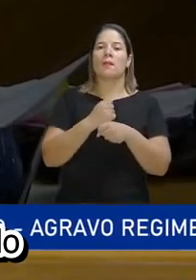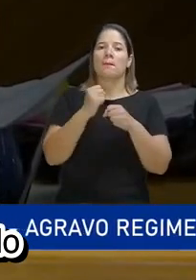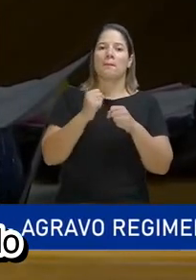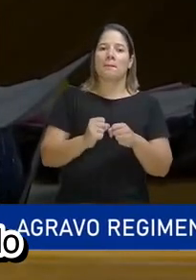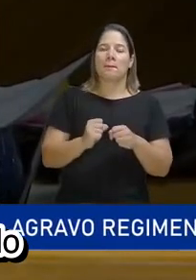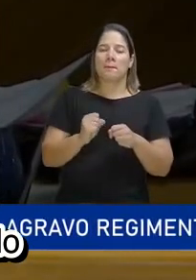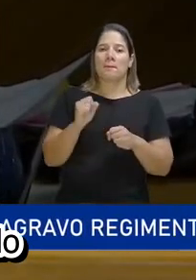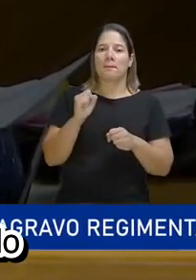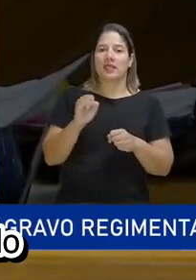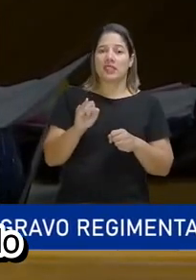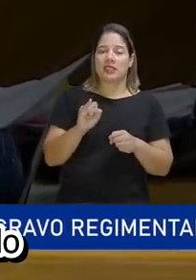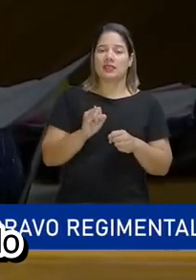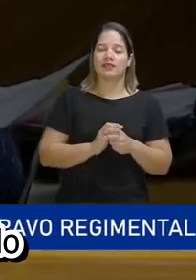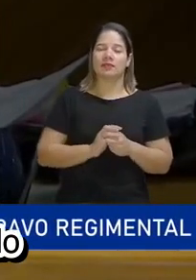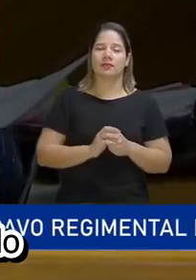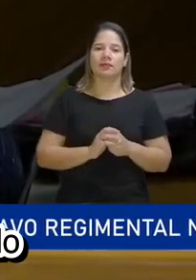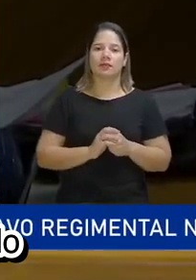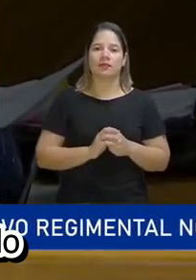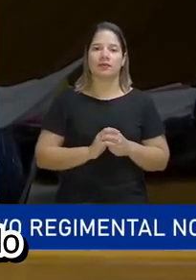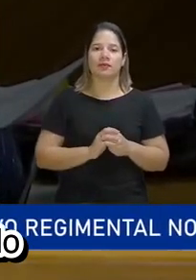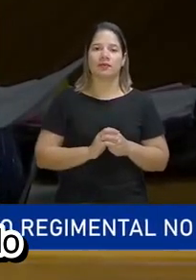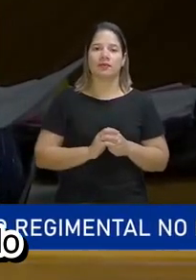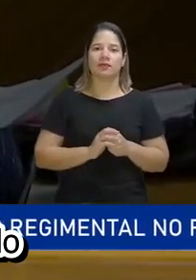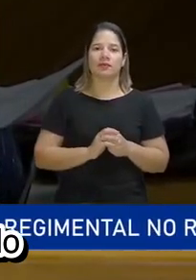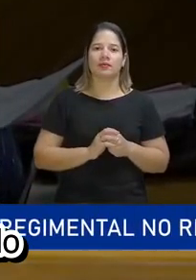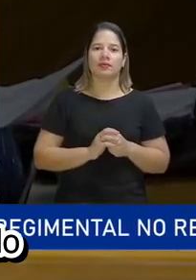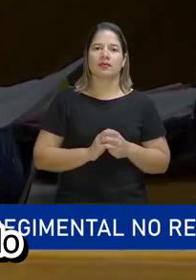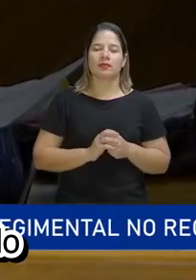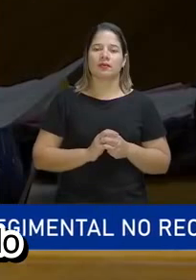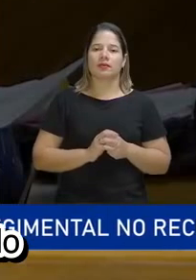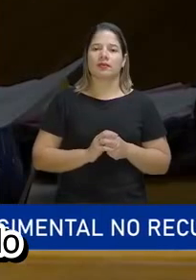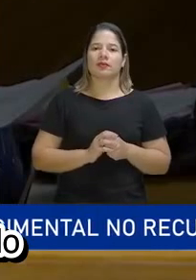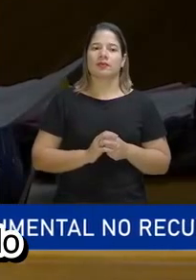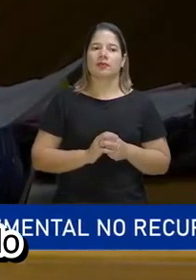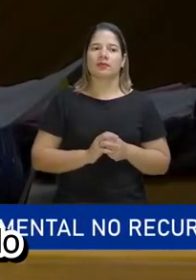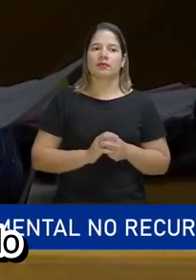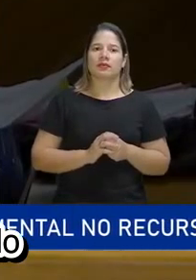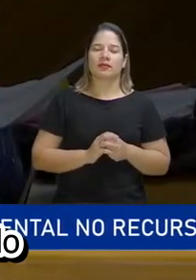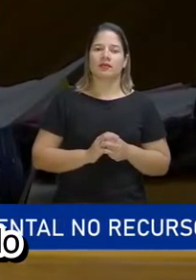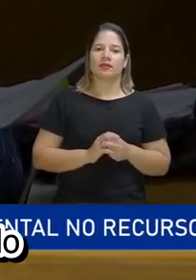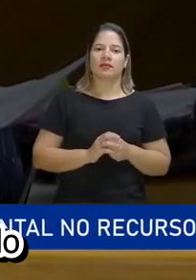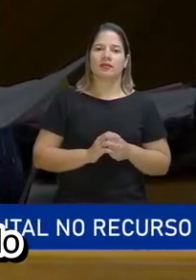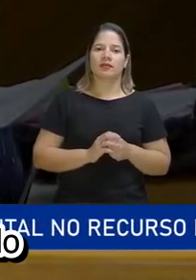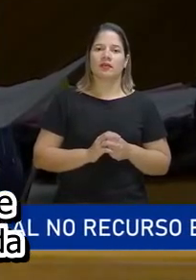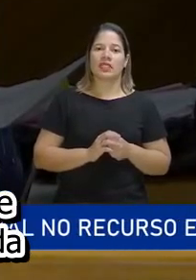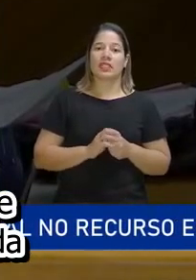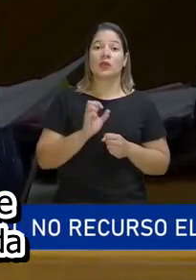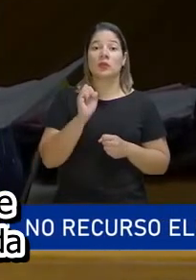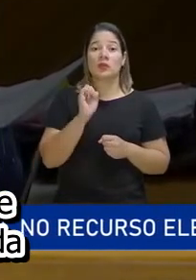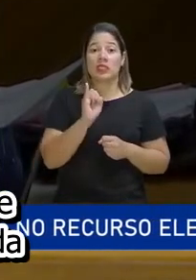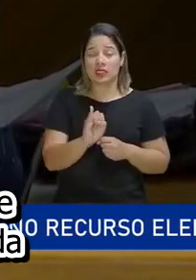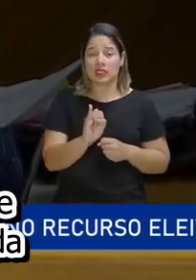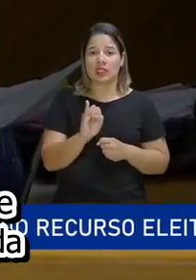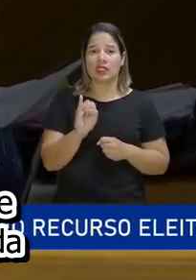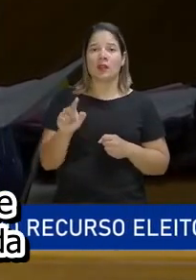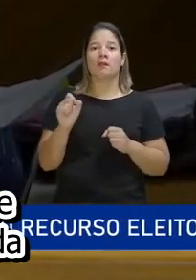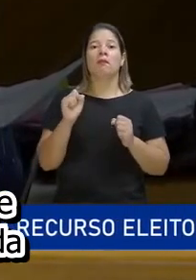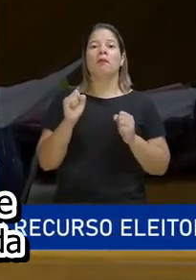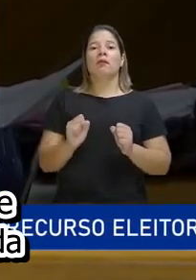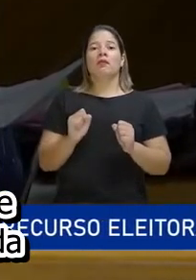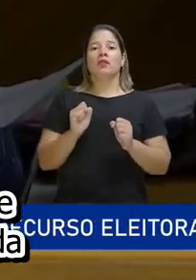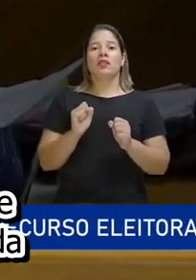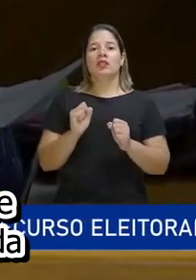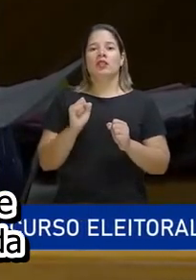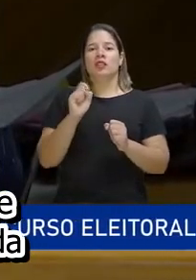transfuga, o qual for eleito, possui legitimidade ativa para pleitear